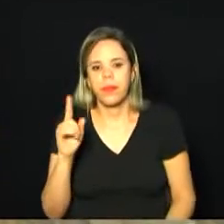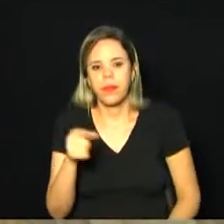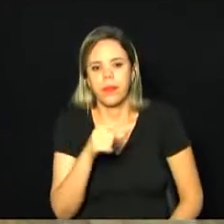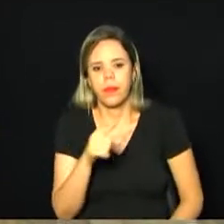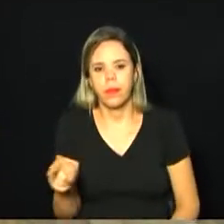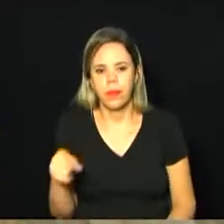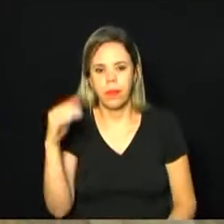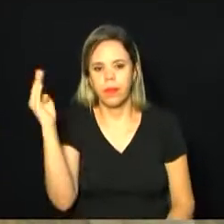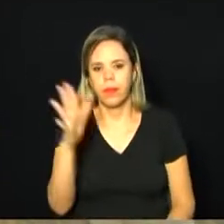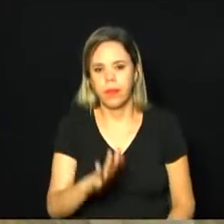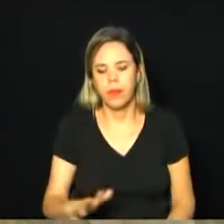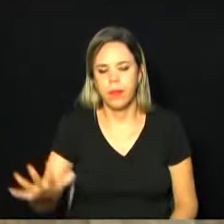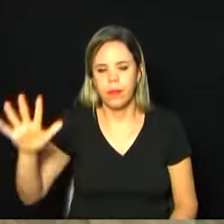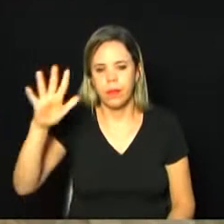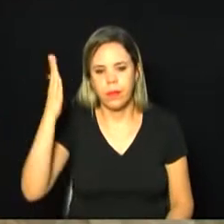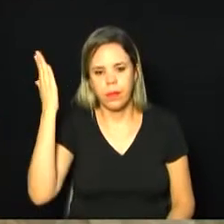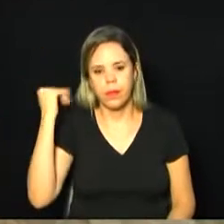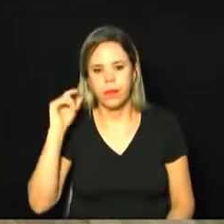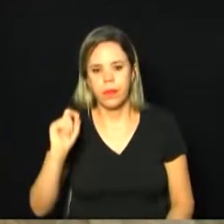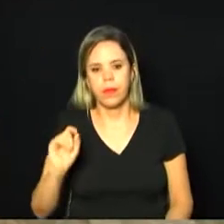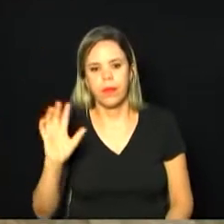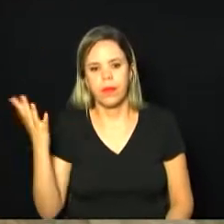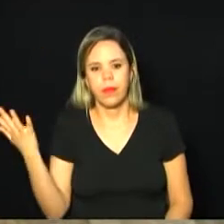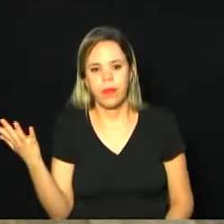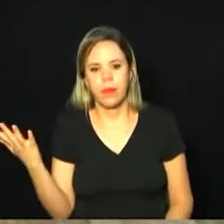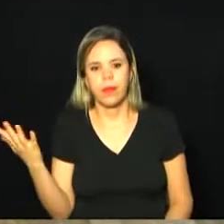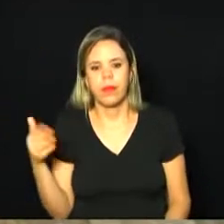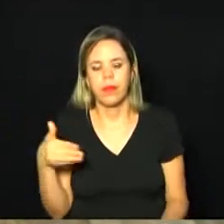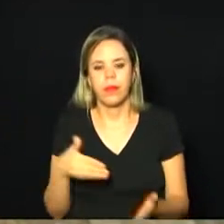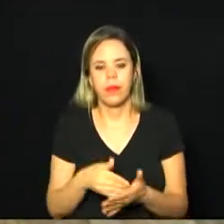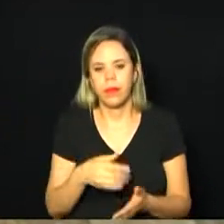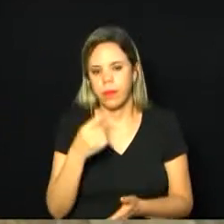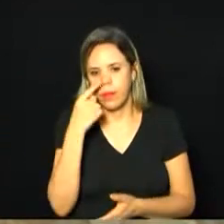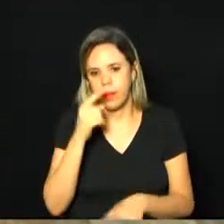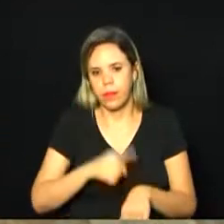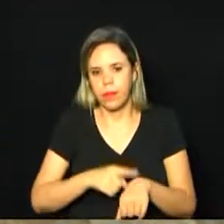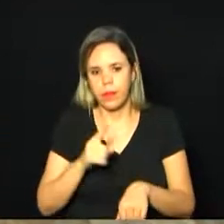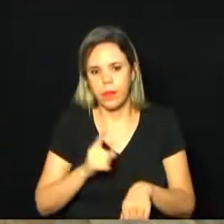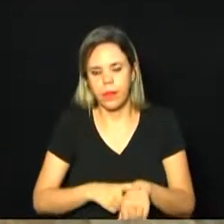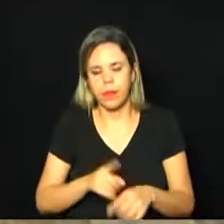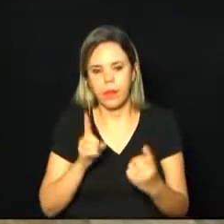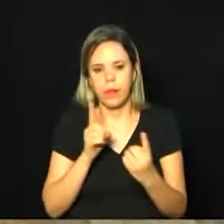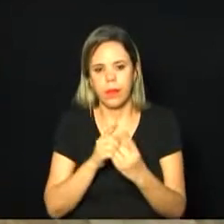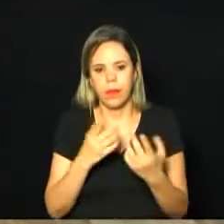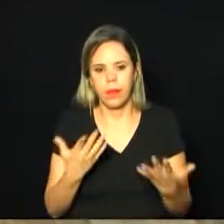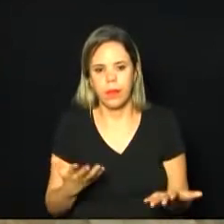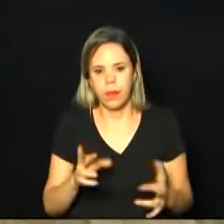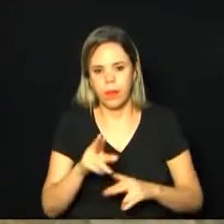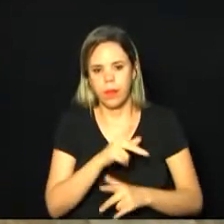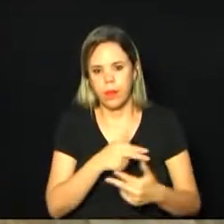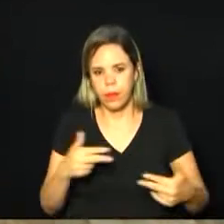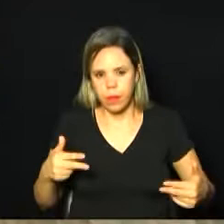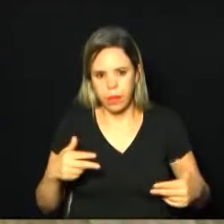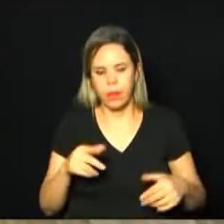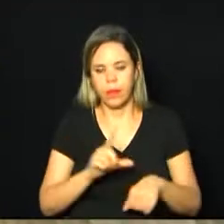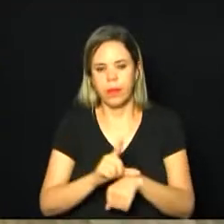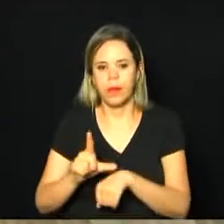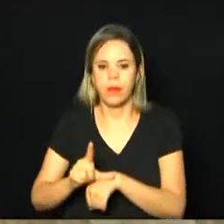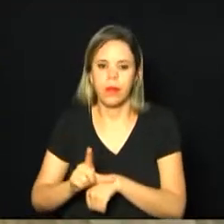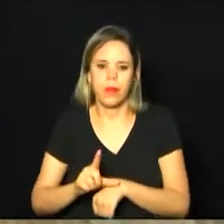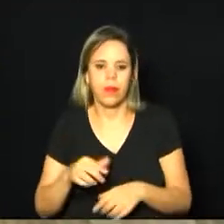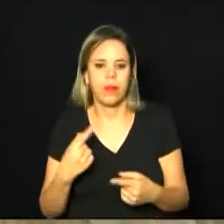feriado nacional e a gente sabe que isso acaba interferindo no horário de funcionamento de diversos estabelecimentos